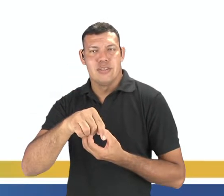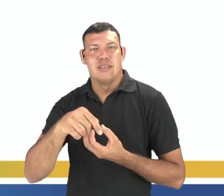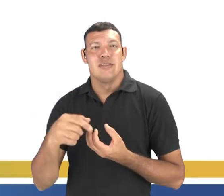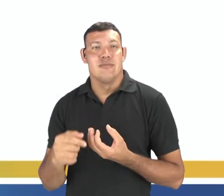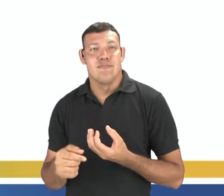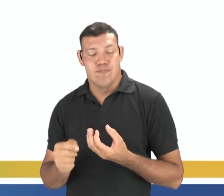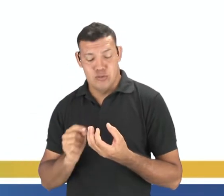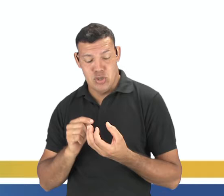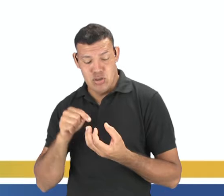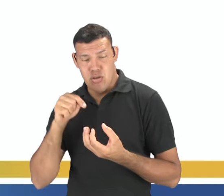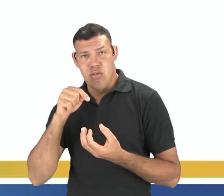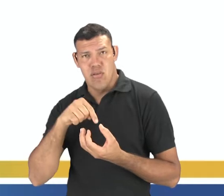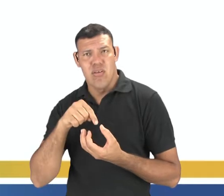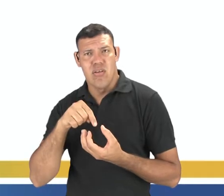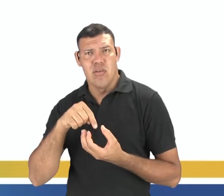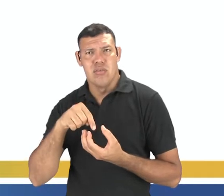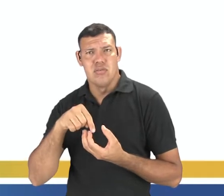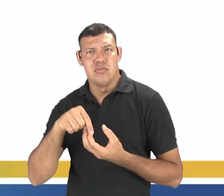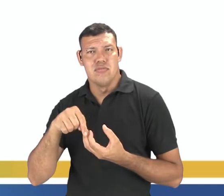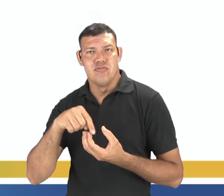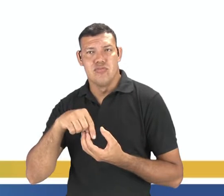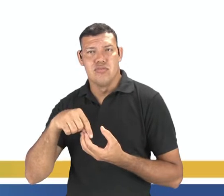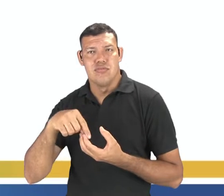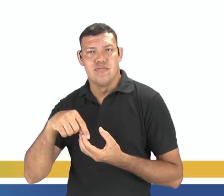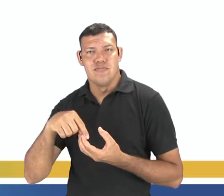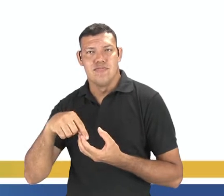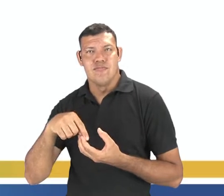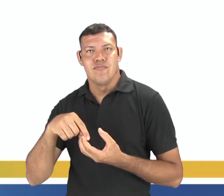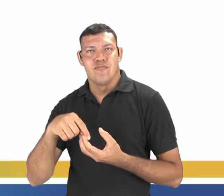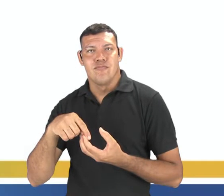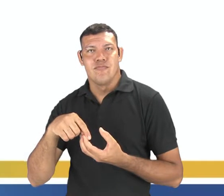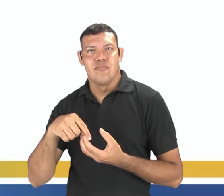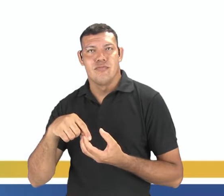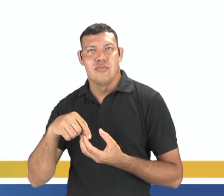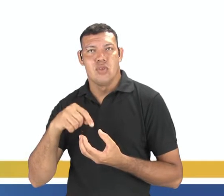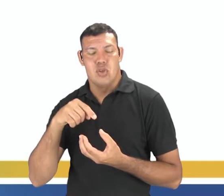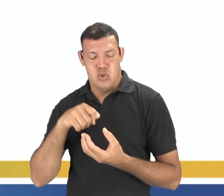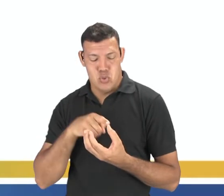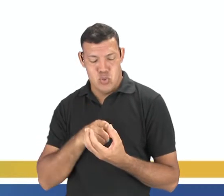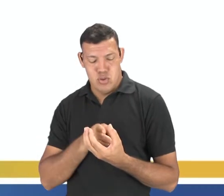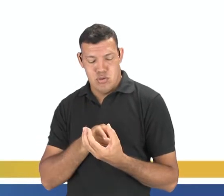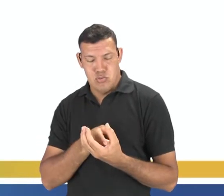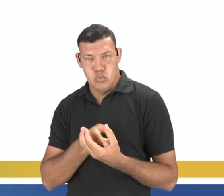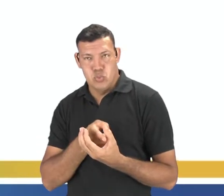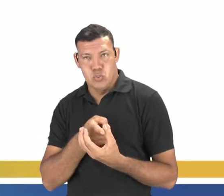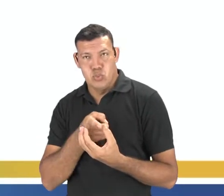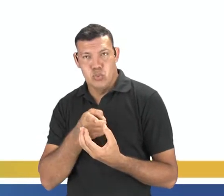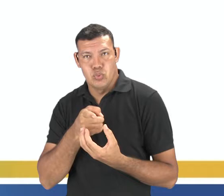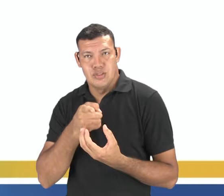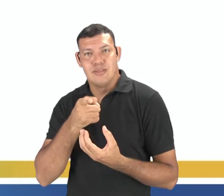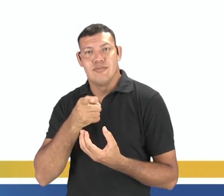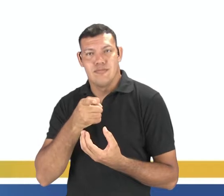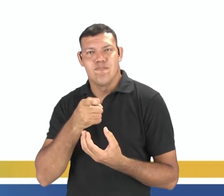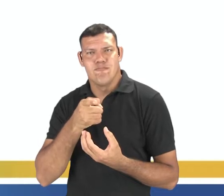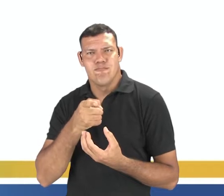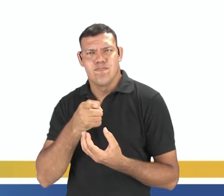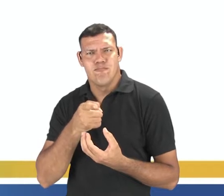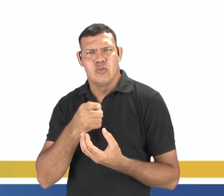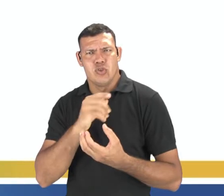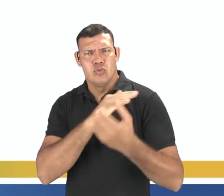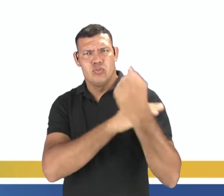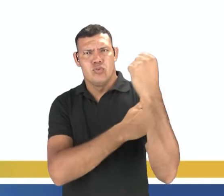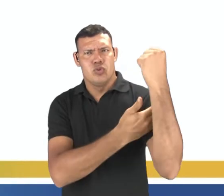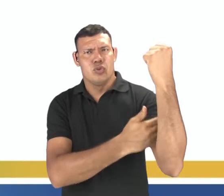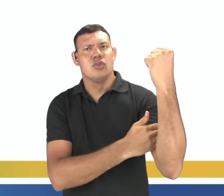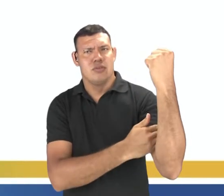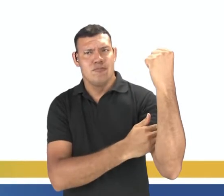epidídimos, os ductos deferentes e a uretra. Os ductos deferentes, eles são tubos com parede muscular